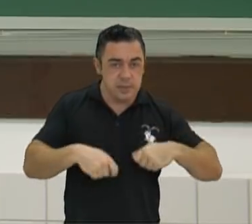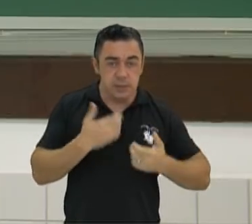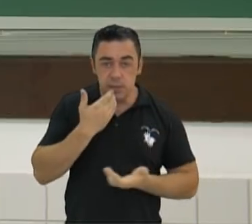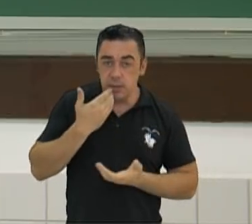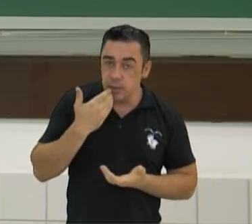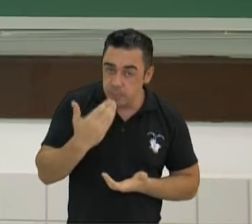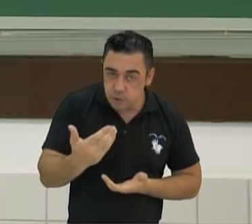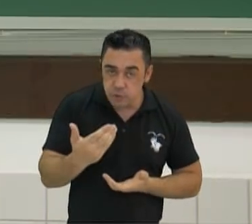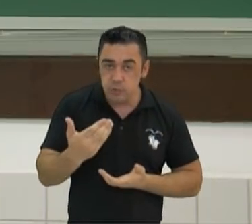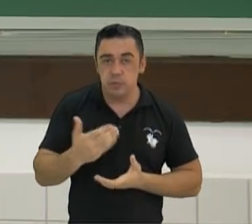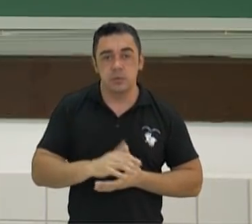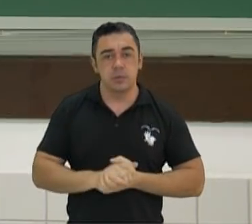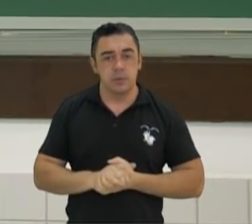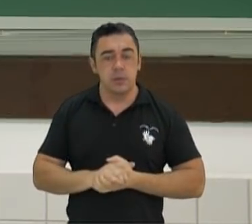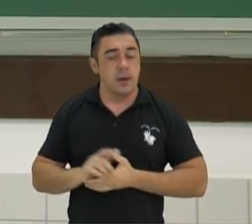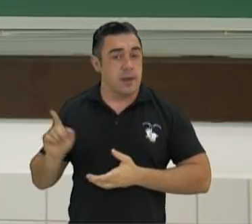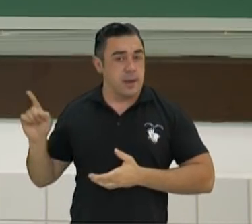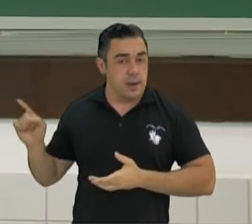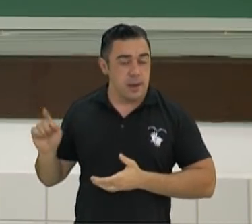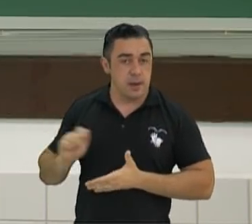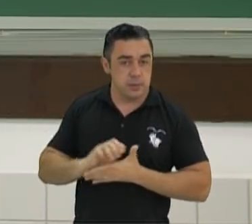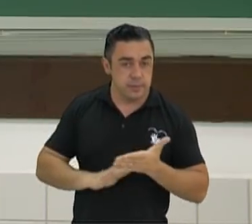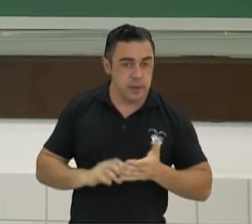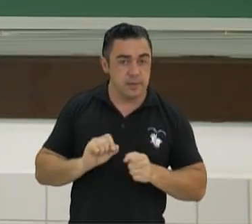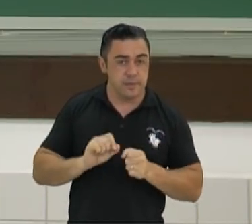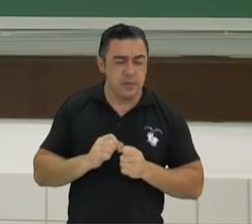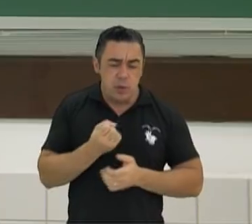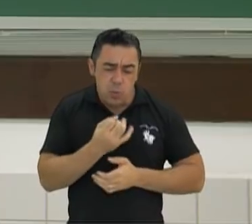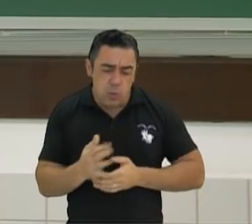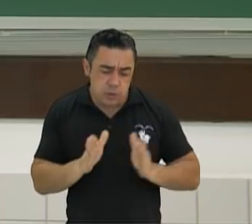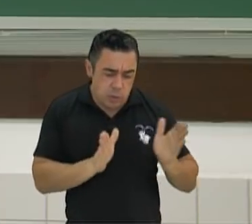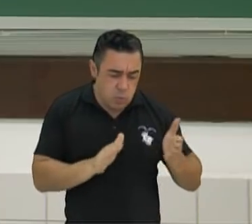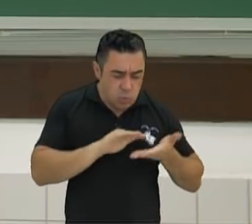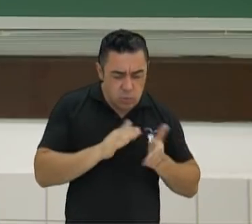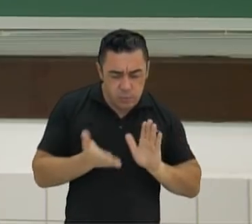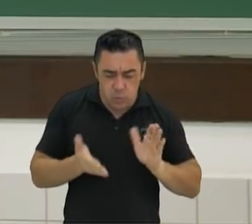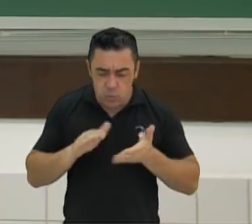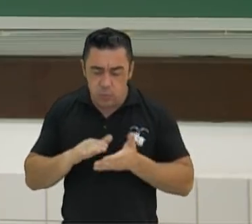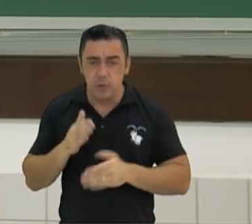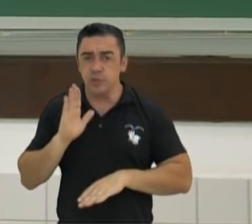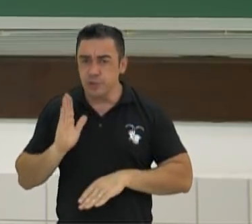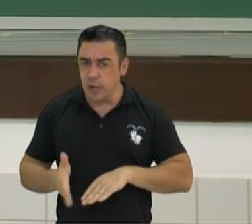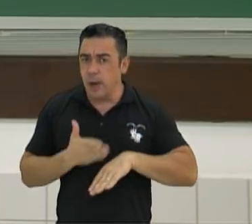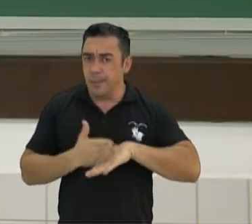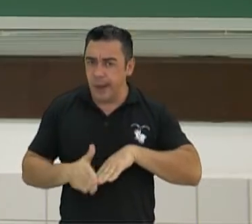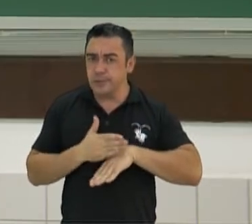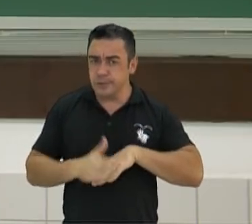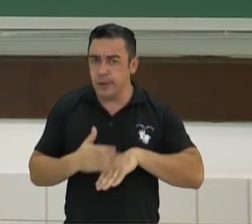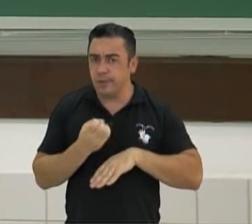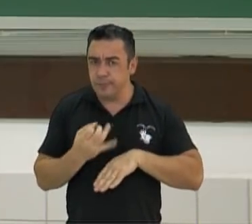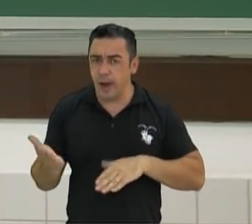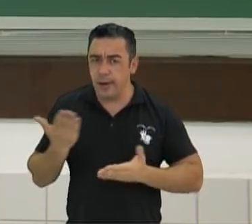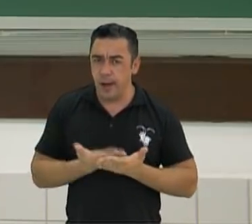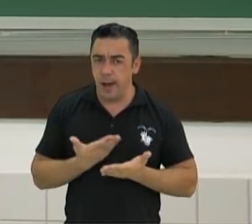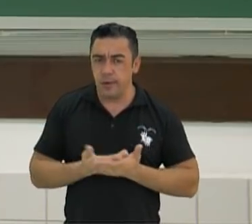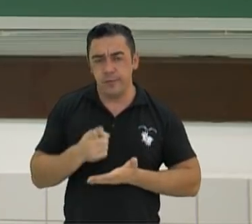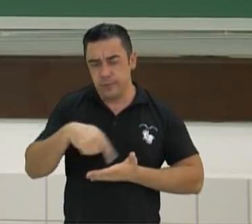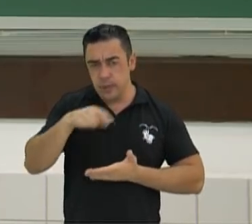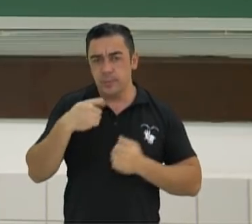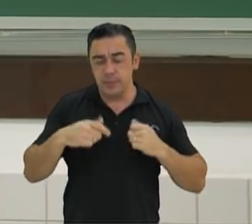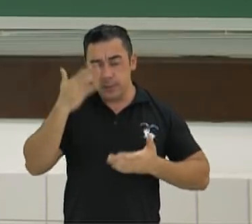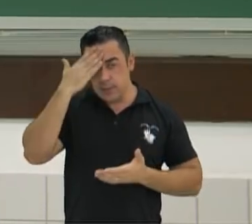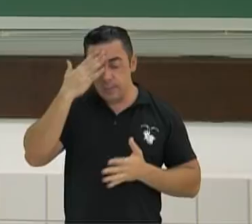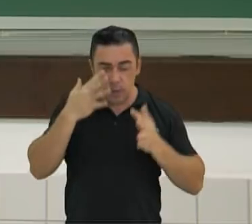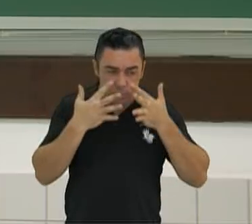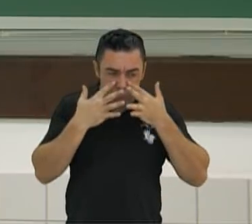está fazendo, né? Os exercícios de contagem de cubinhos ali, a gente já está praticando há algumas aulas. Então, você tem que saber